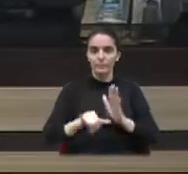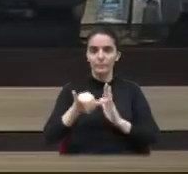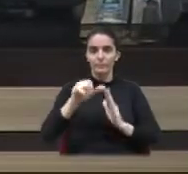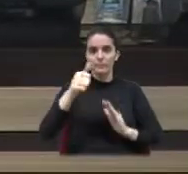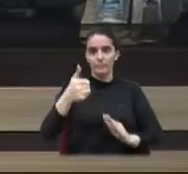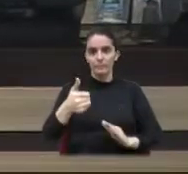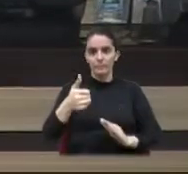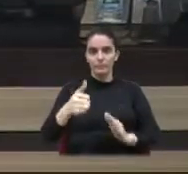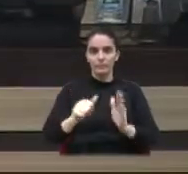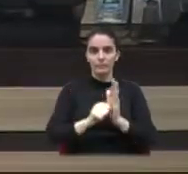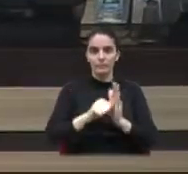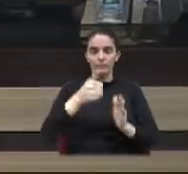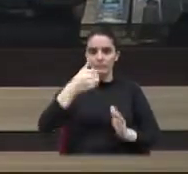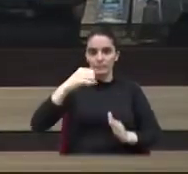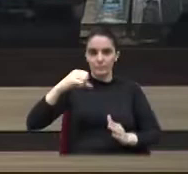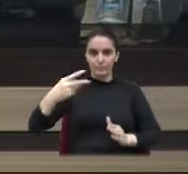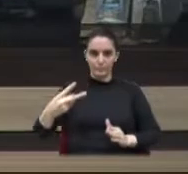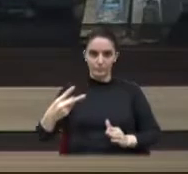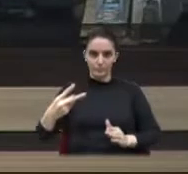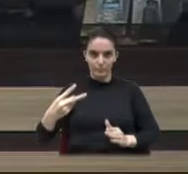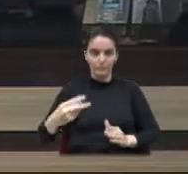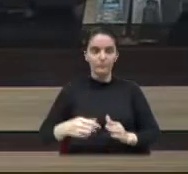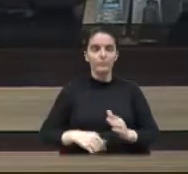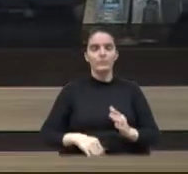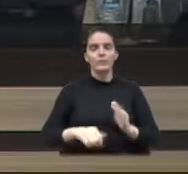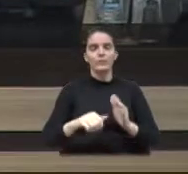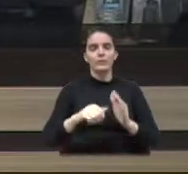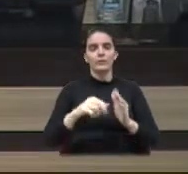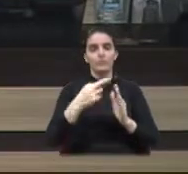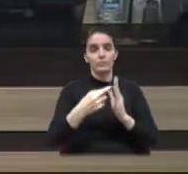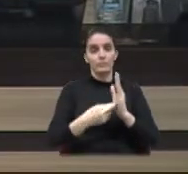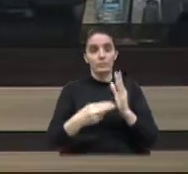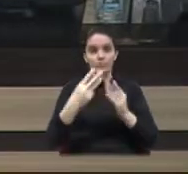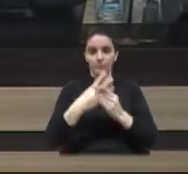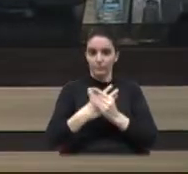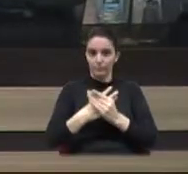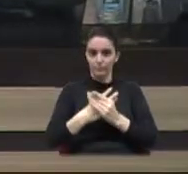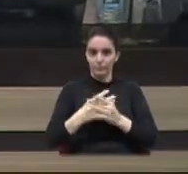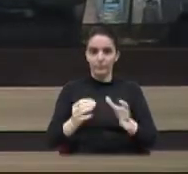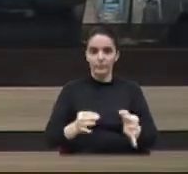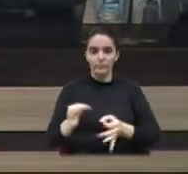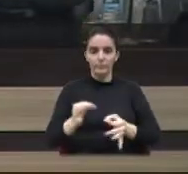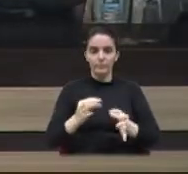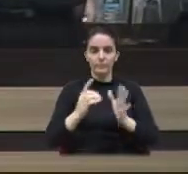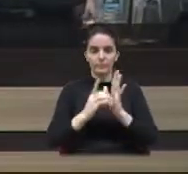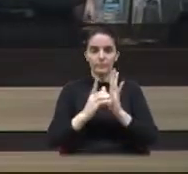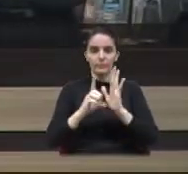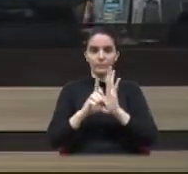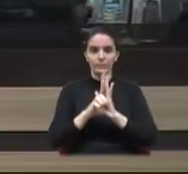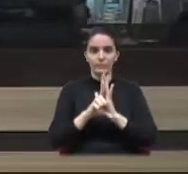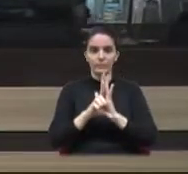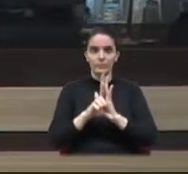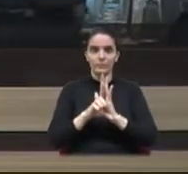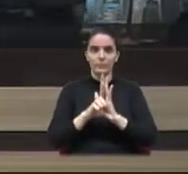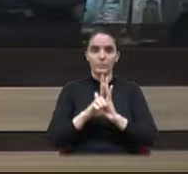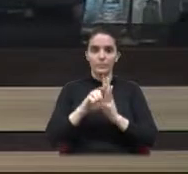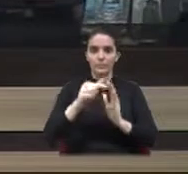artigo 192 do regime interno desta Câmara Municipal de Limeira, que o projeto de decreto legislativo